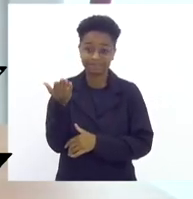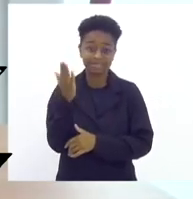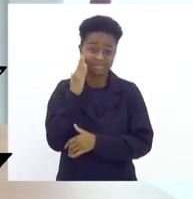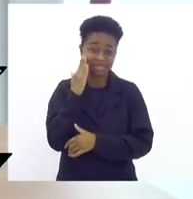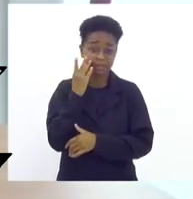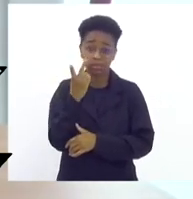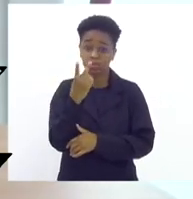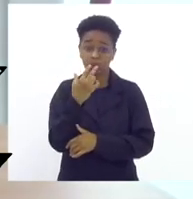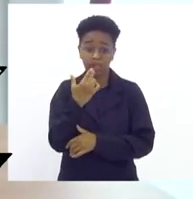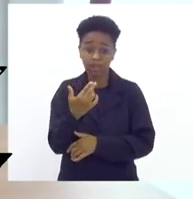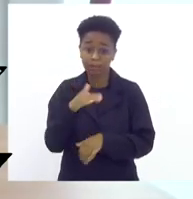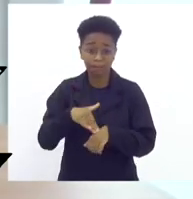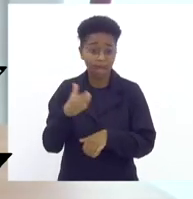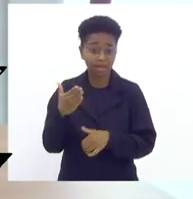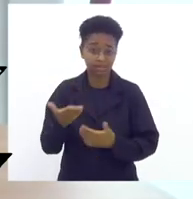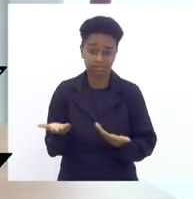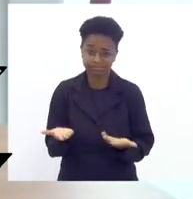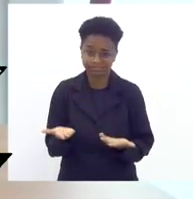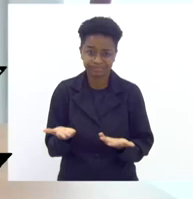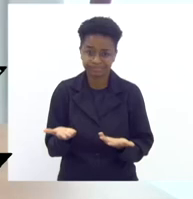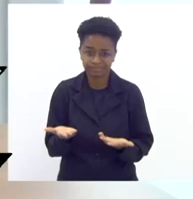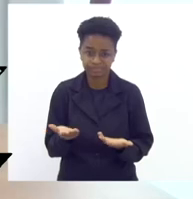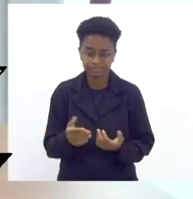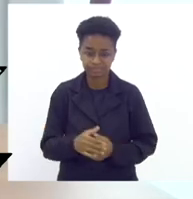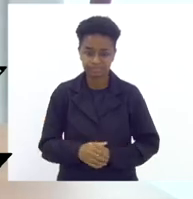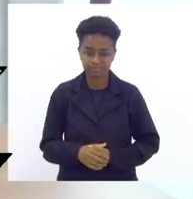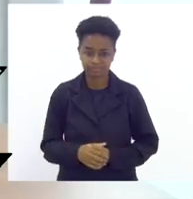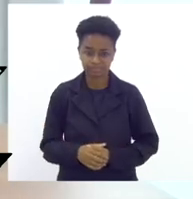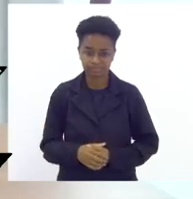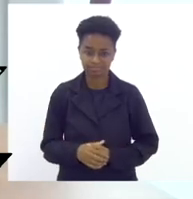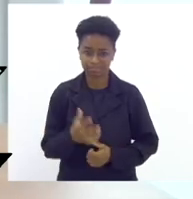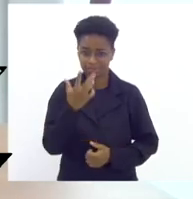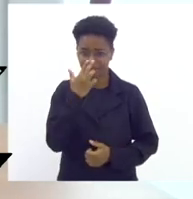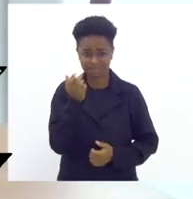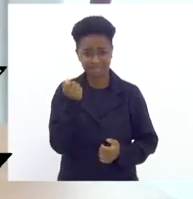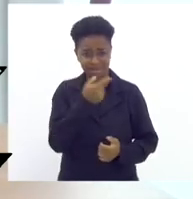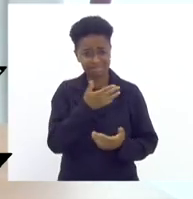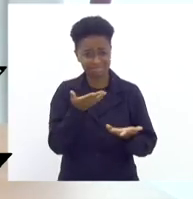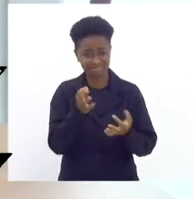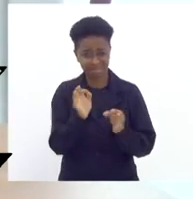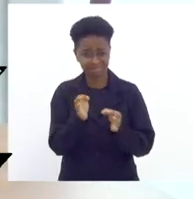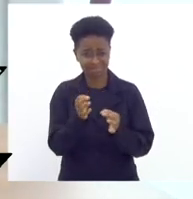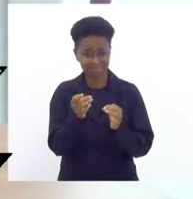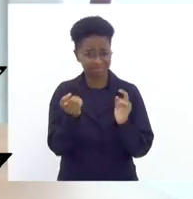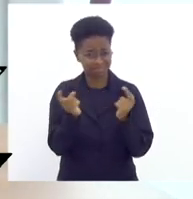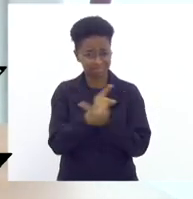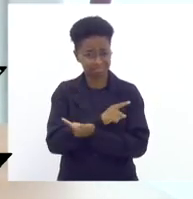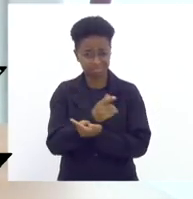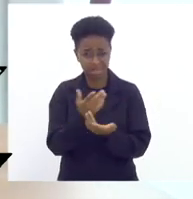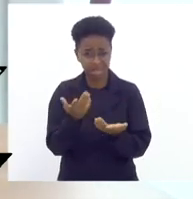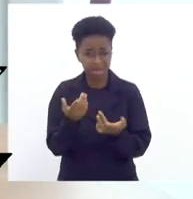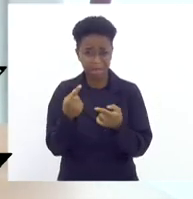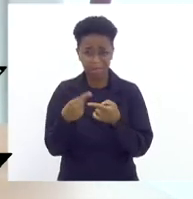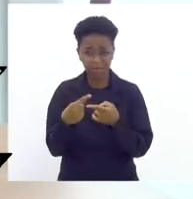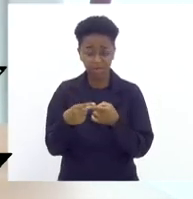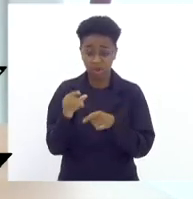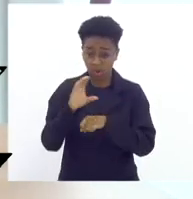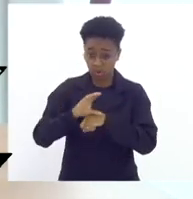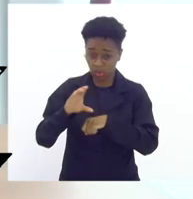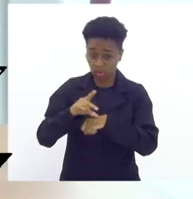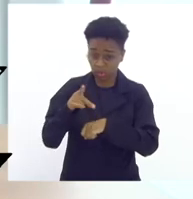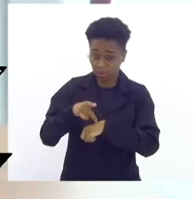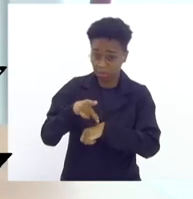de duas línguas né até irônico isso né é um deboche né porque para os cursos de